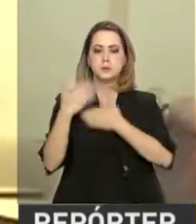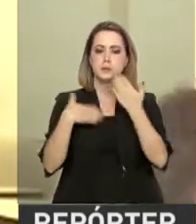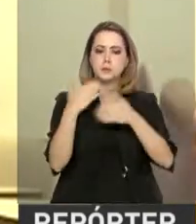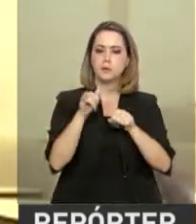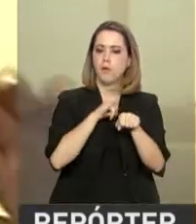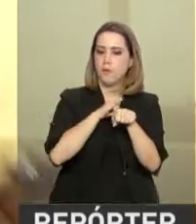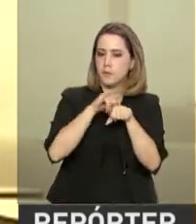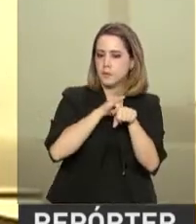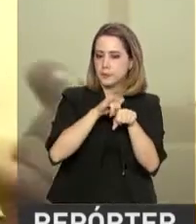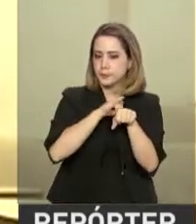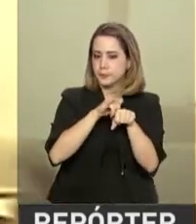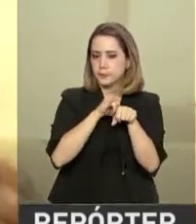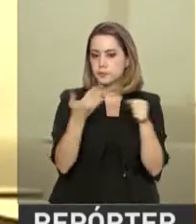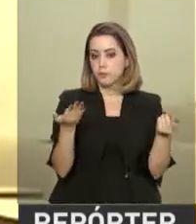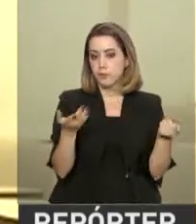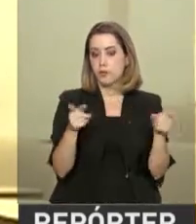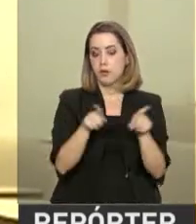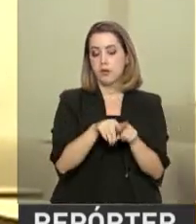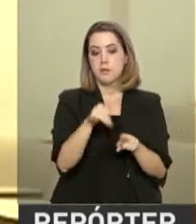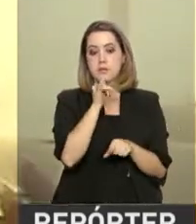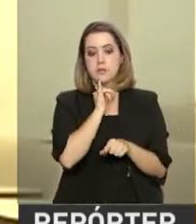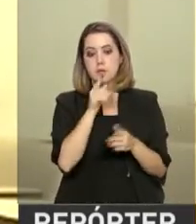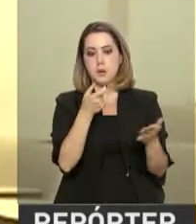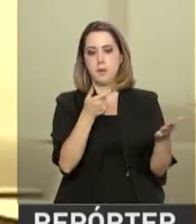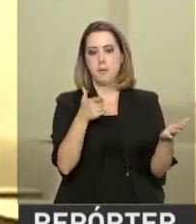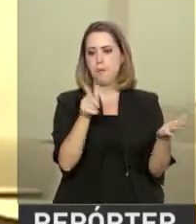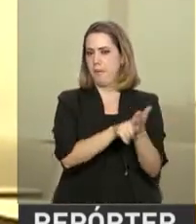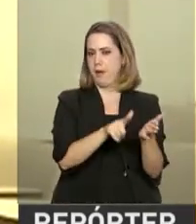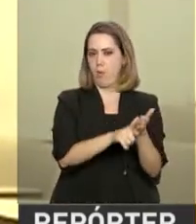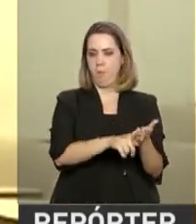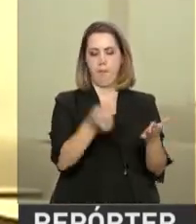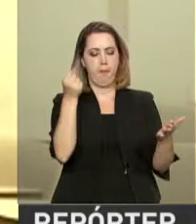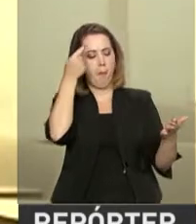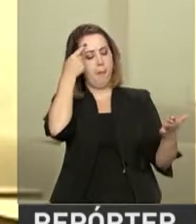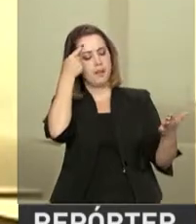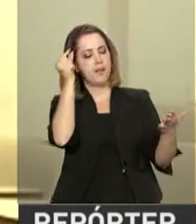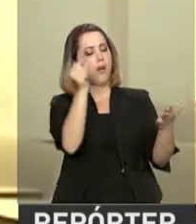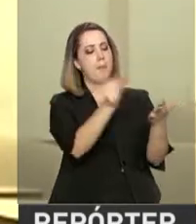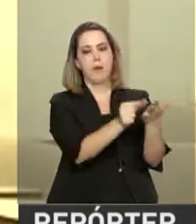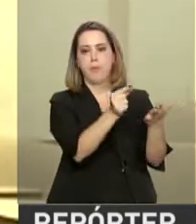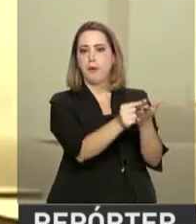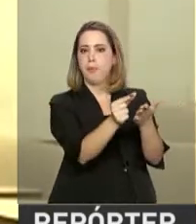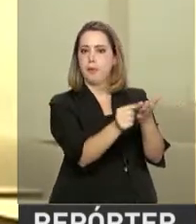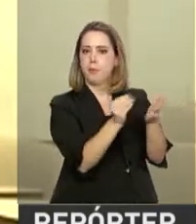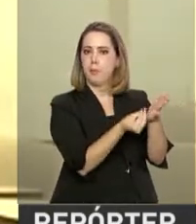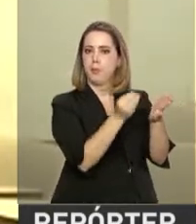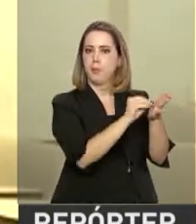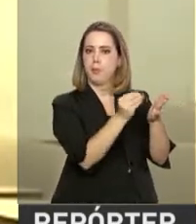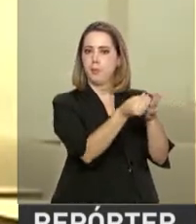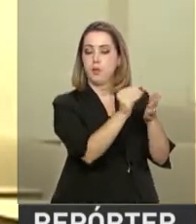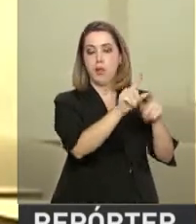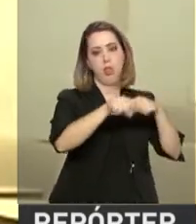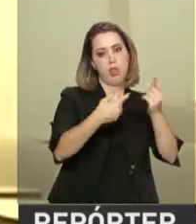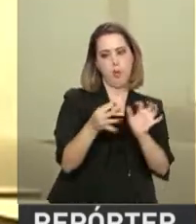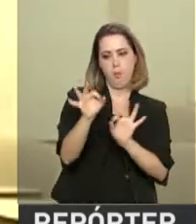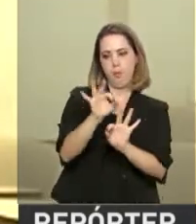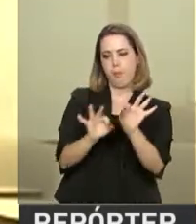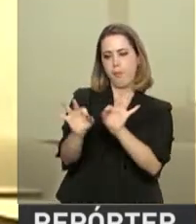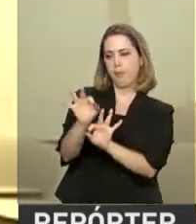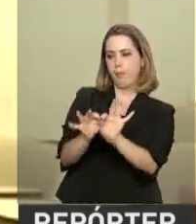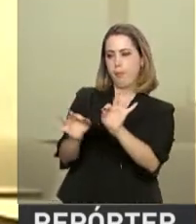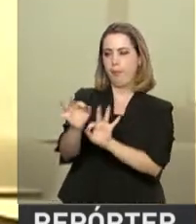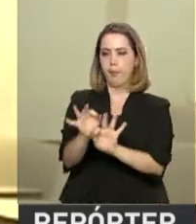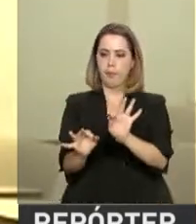por exemplo colocar no próprio papel você jogar no papel as idéias que você tem aí na hora você vai organizando você vai tentando encaixar